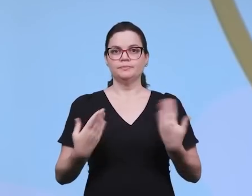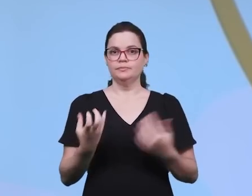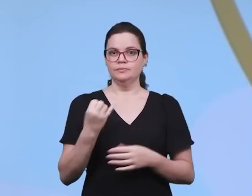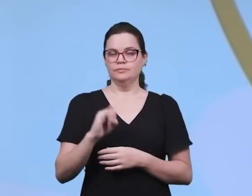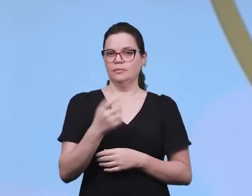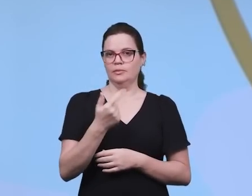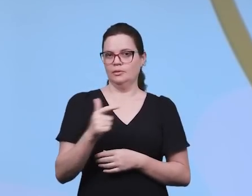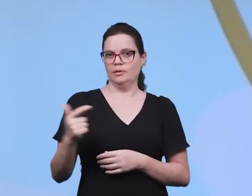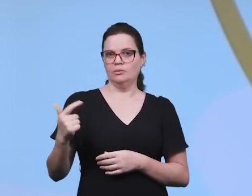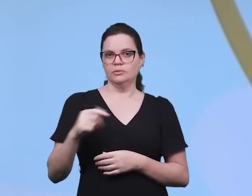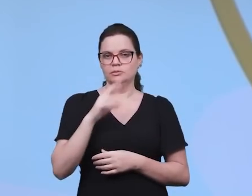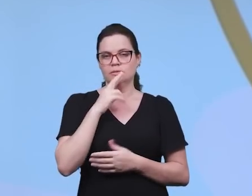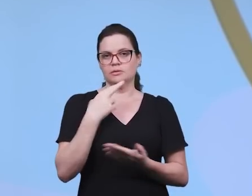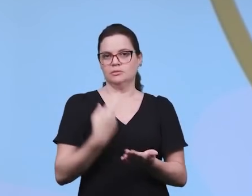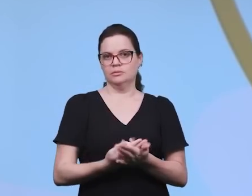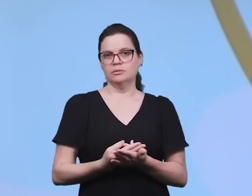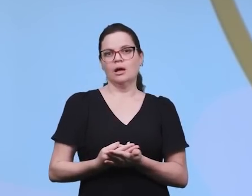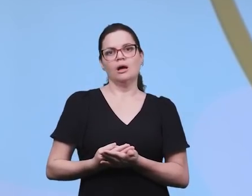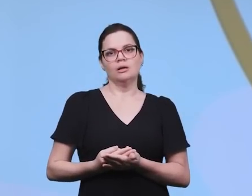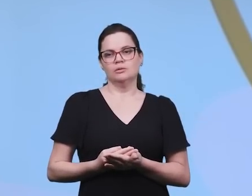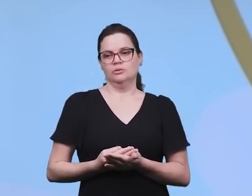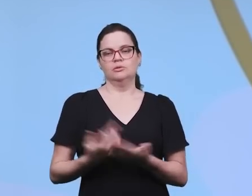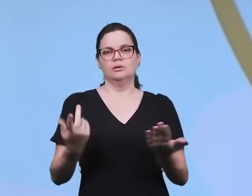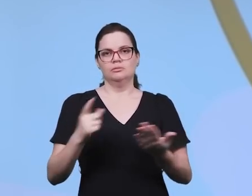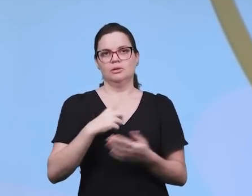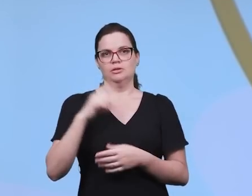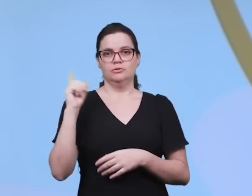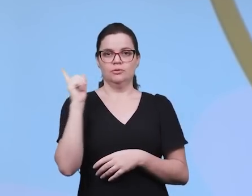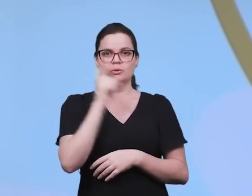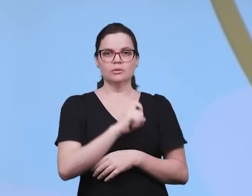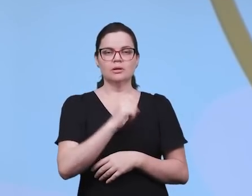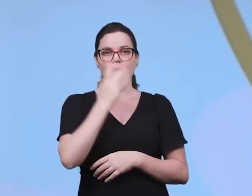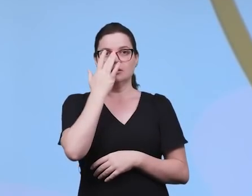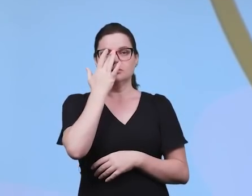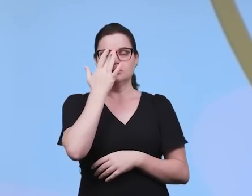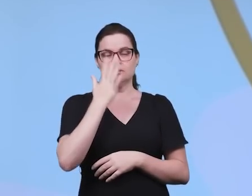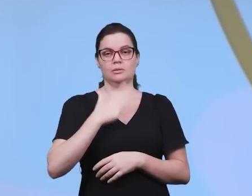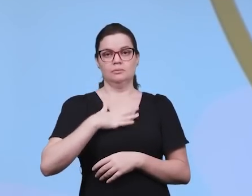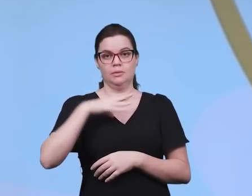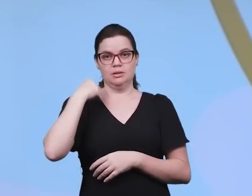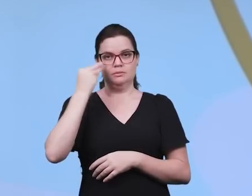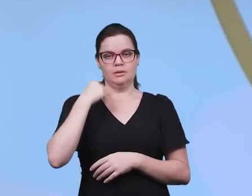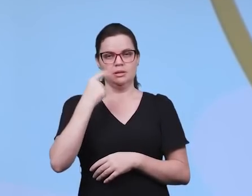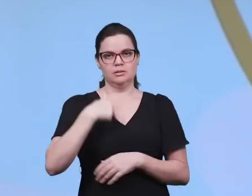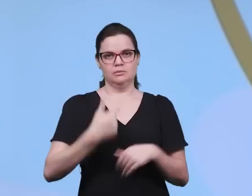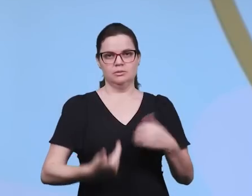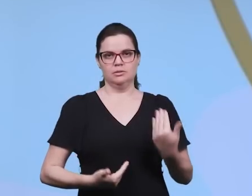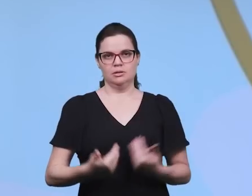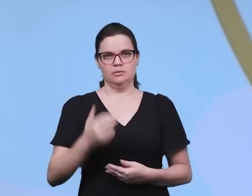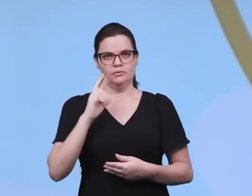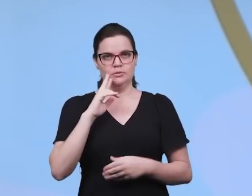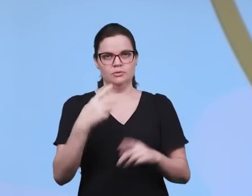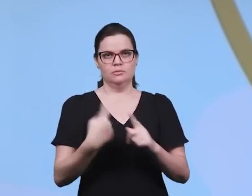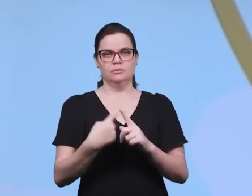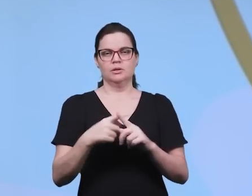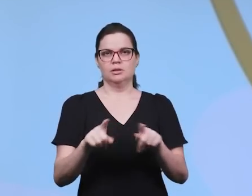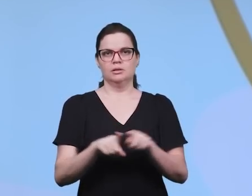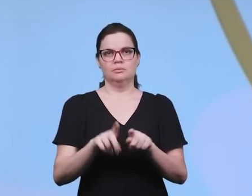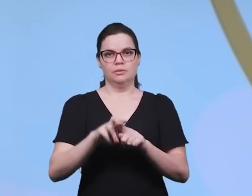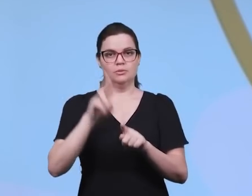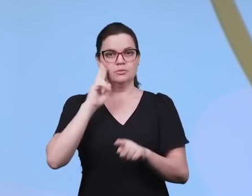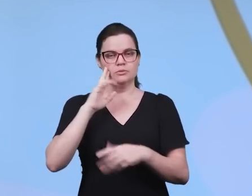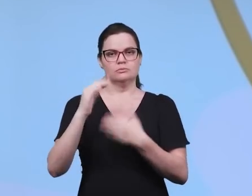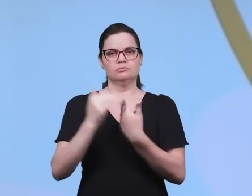diagnóstico precoce já passam por grandes dificuldades, então eu tive essa experiência já servindo ao Senhor, até por uma orientação do Senhor,